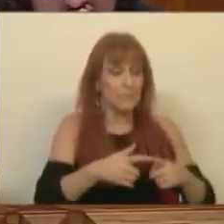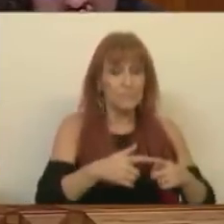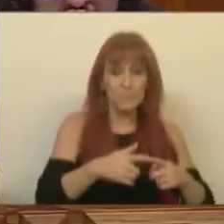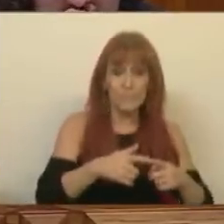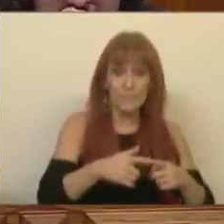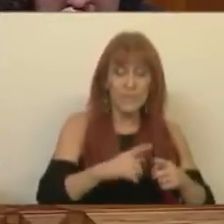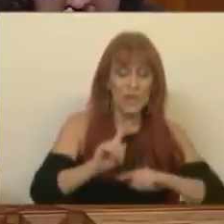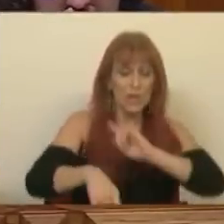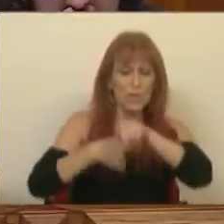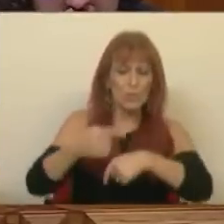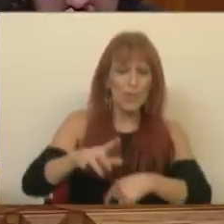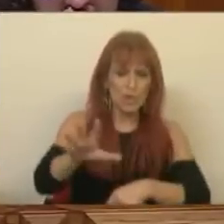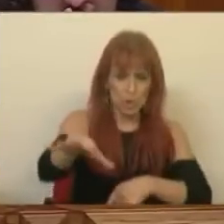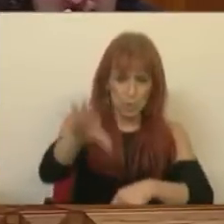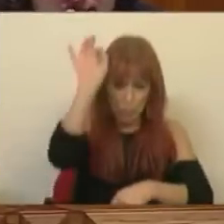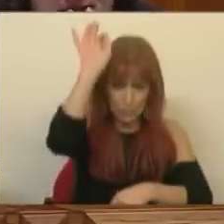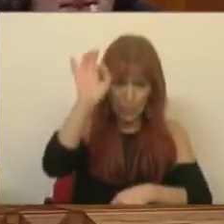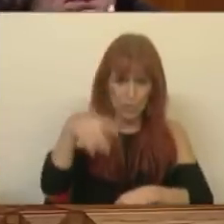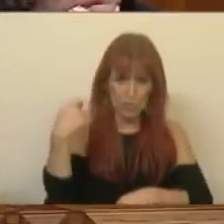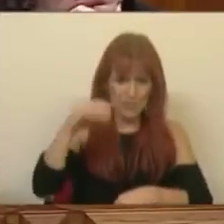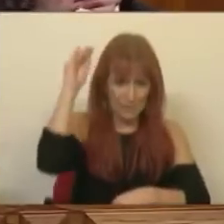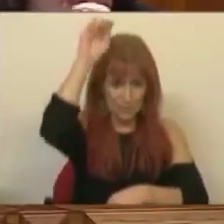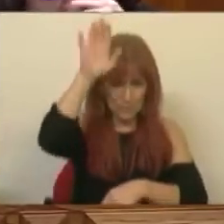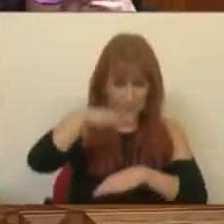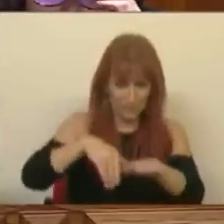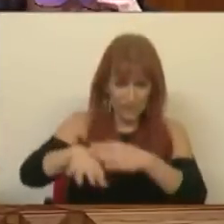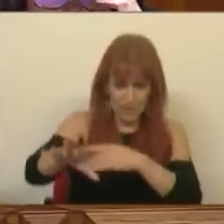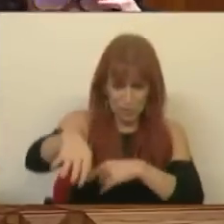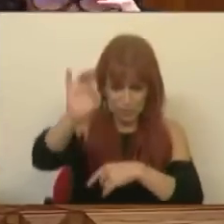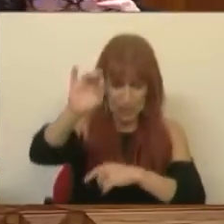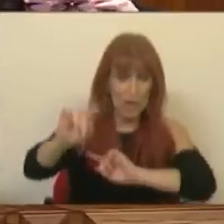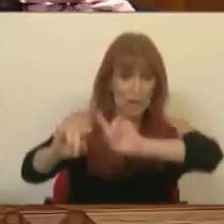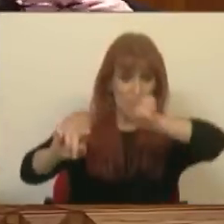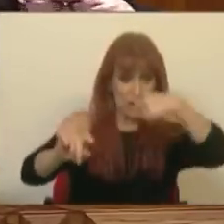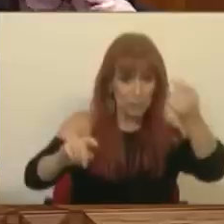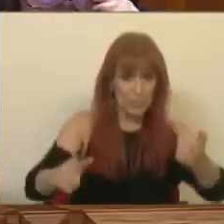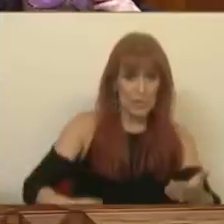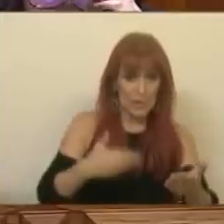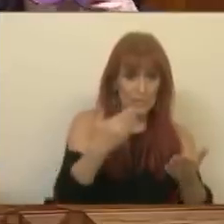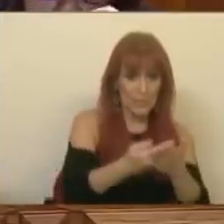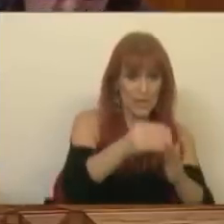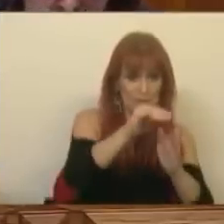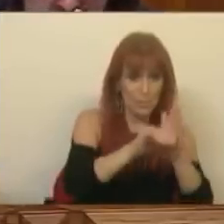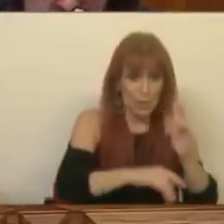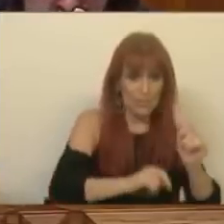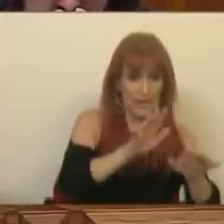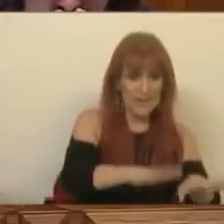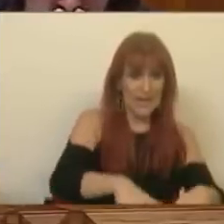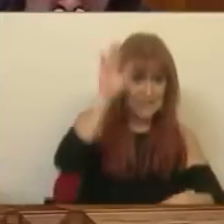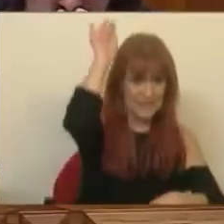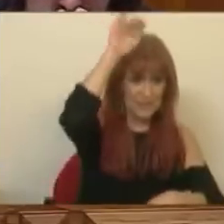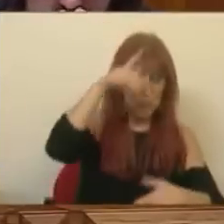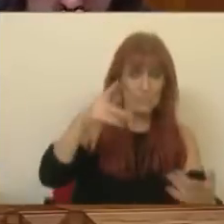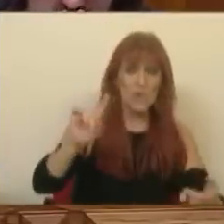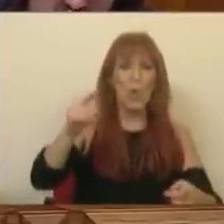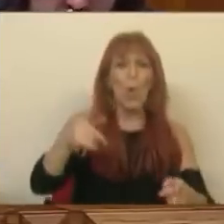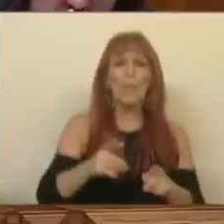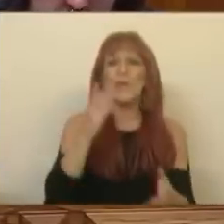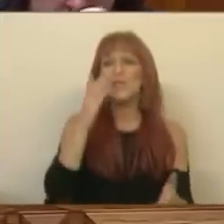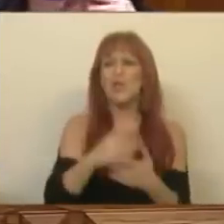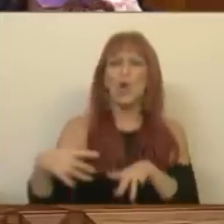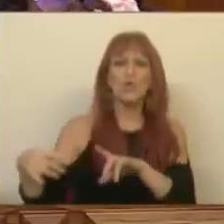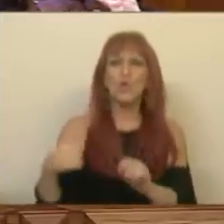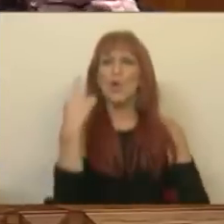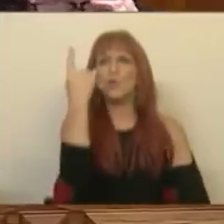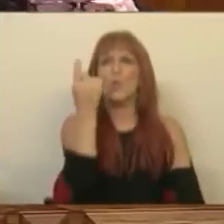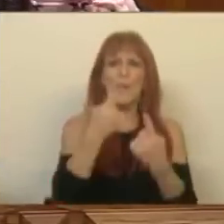depois da nomeação pelo presidente da república e depois de apresentado o programa na Assembleia da República em vez de haver só uma